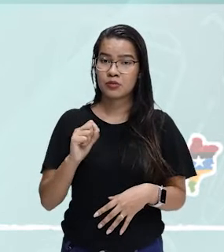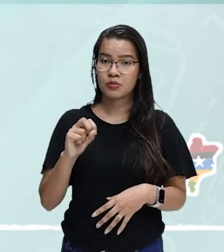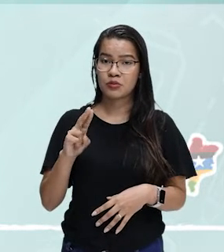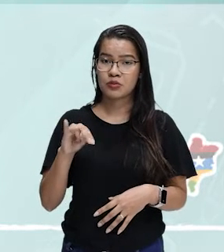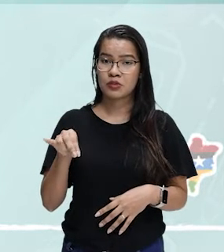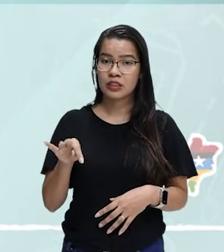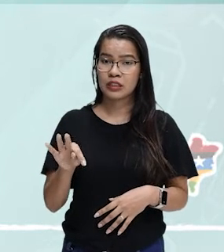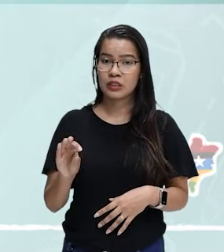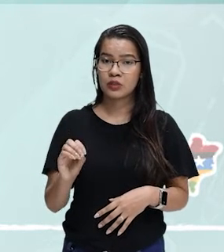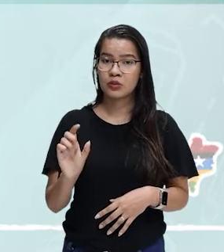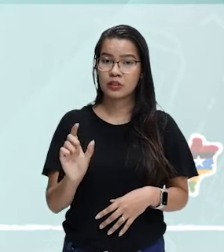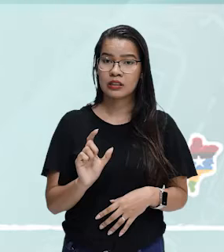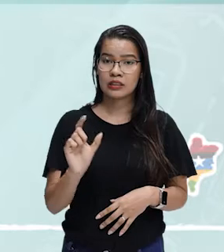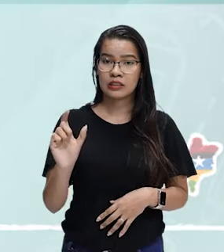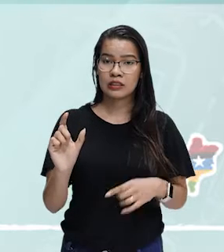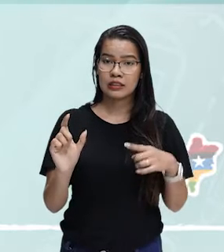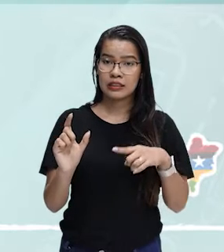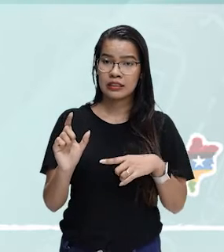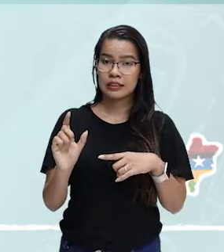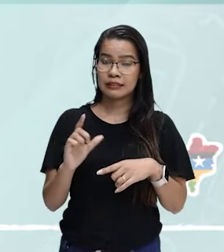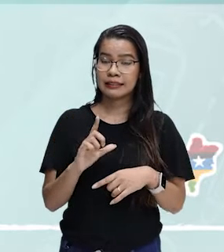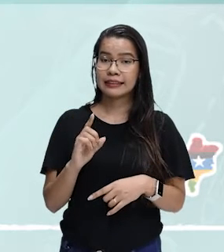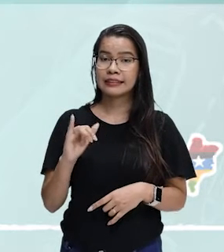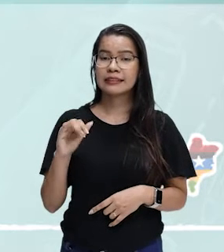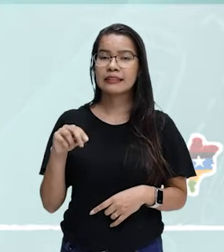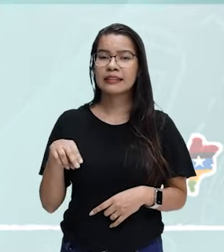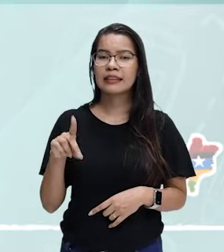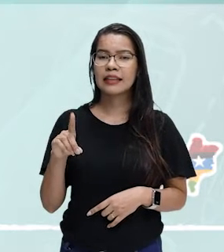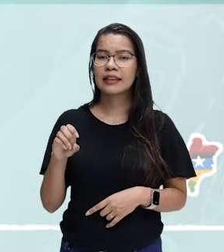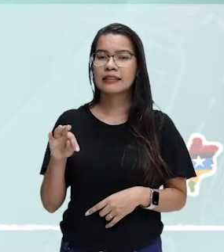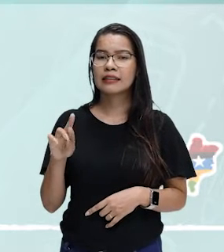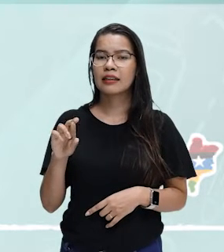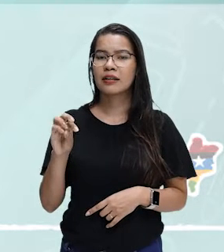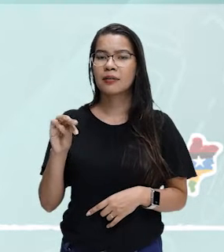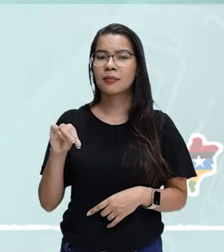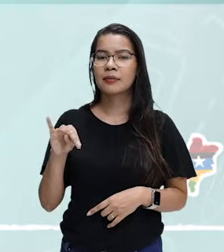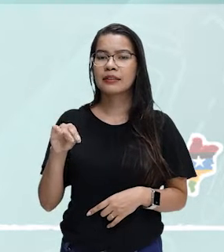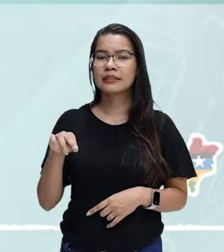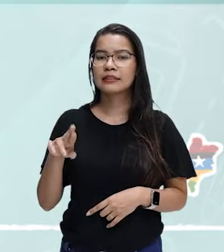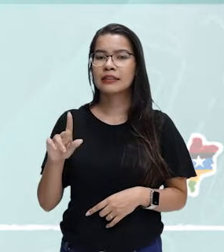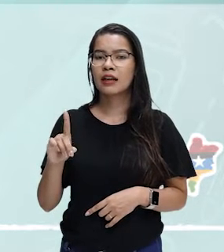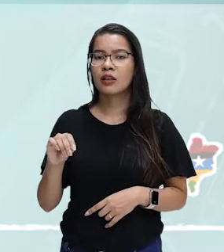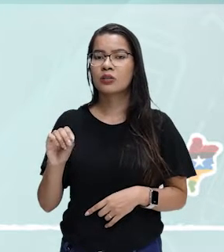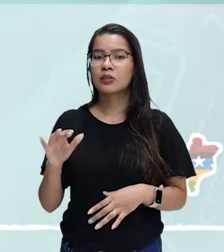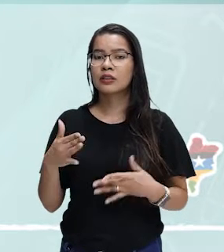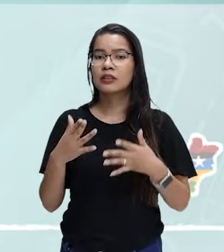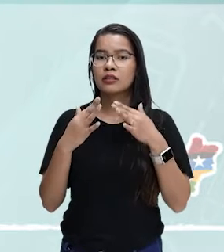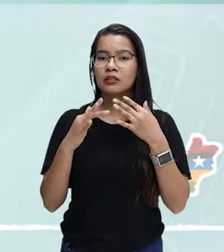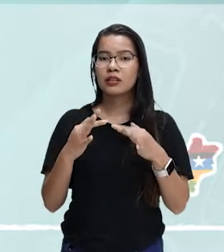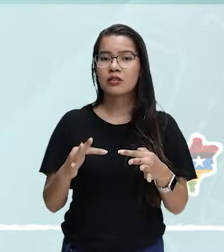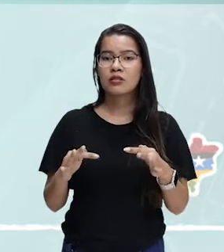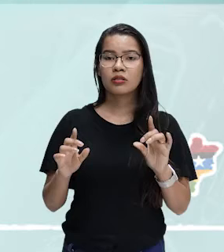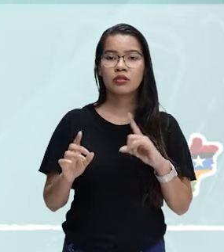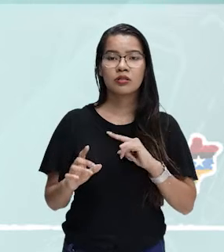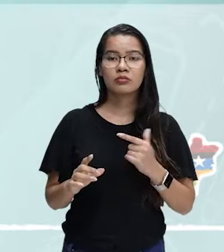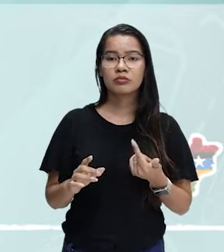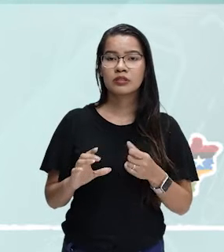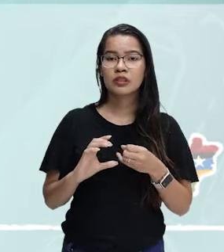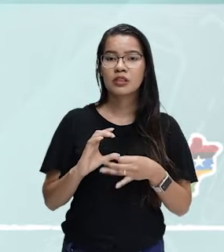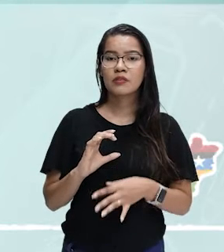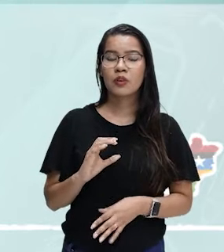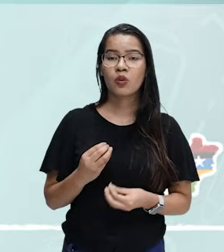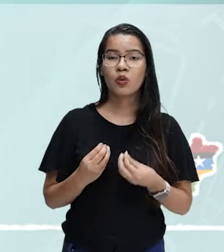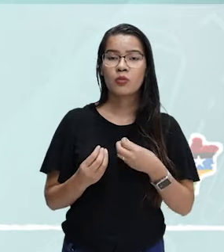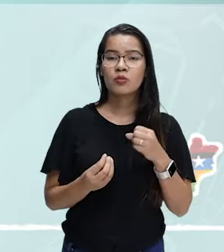posso classificar como indeterminado. Então, se eu tenho um sujeito indeterminado, a oração subordinada não vai poder ser classificada como